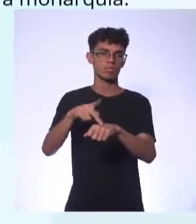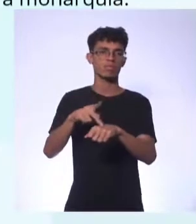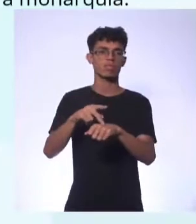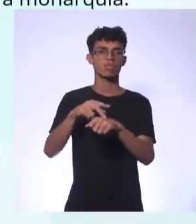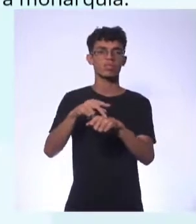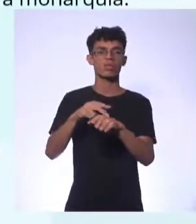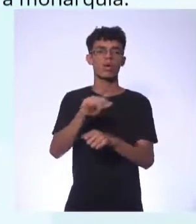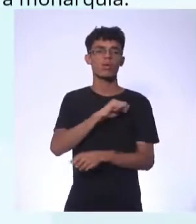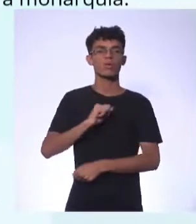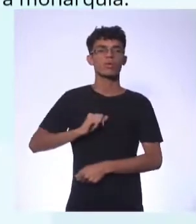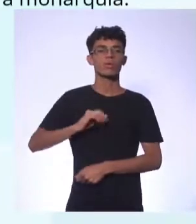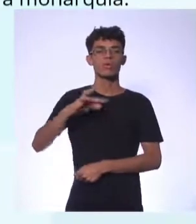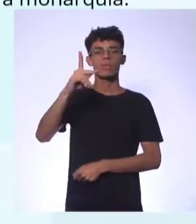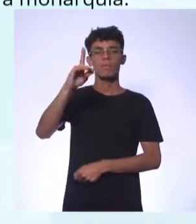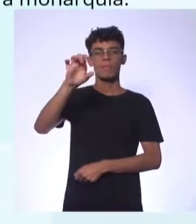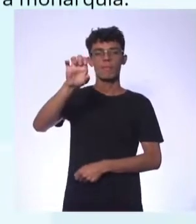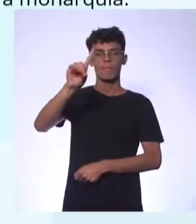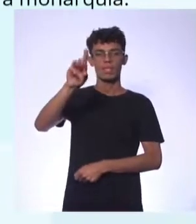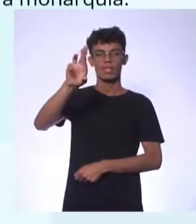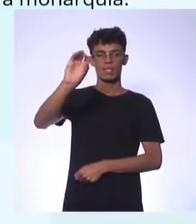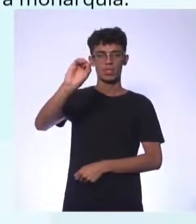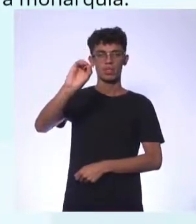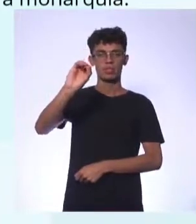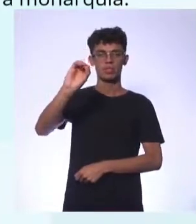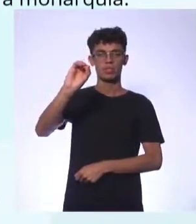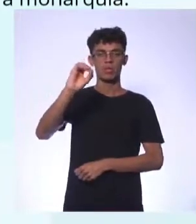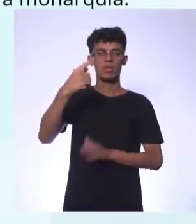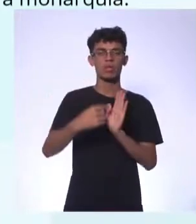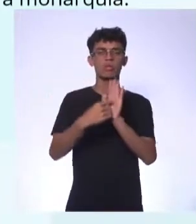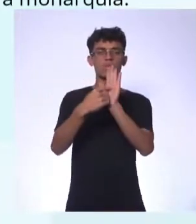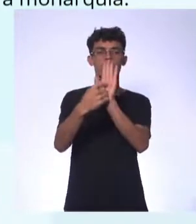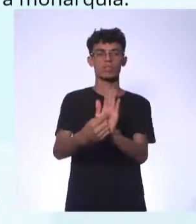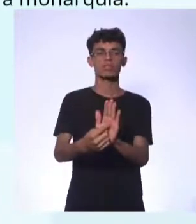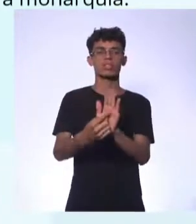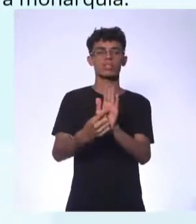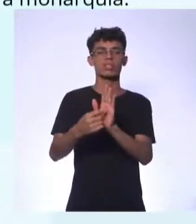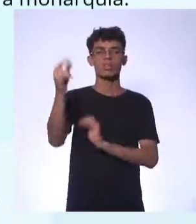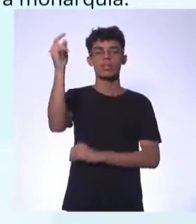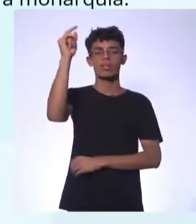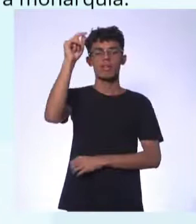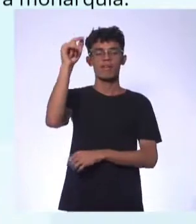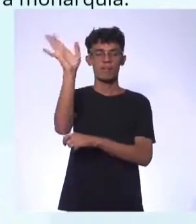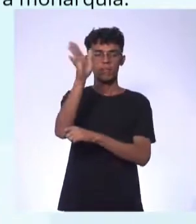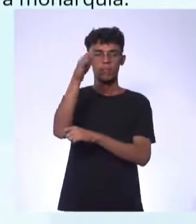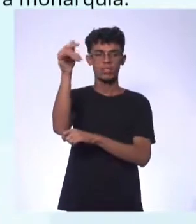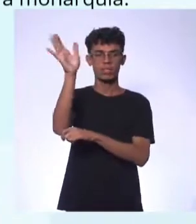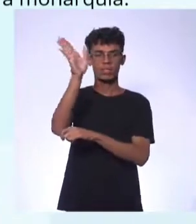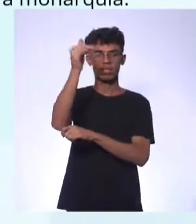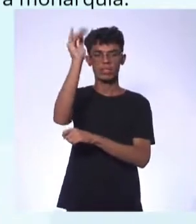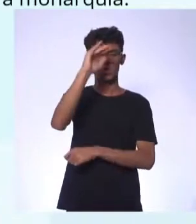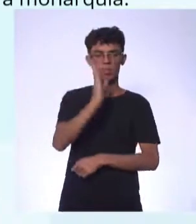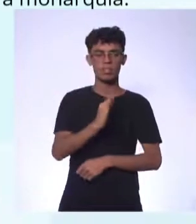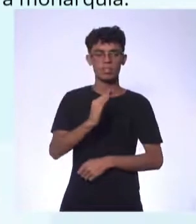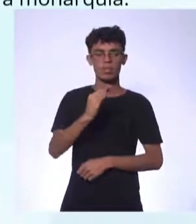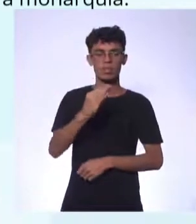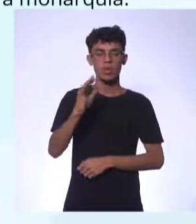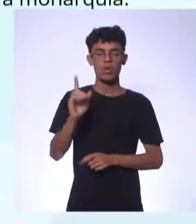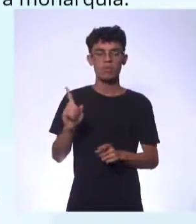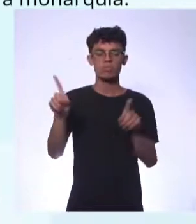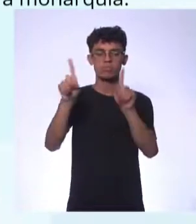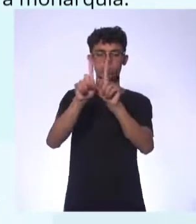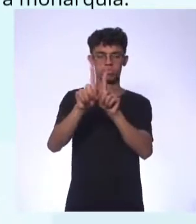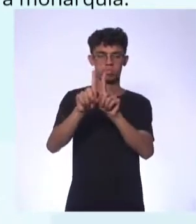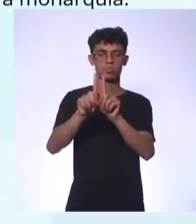do artista Pedro Bruno e idealiza a confecção da bandeira do Brasil, com um casal de idosos ao